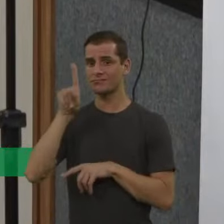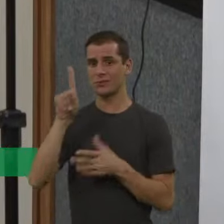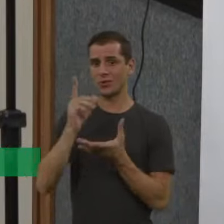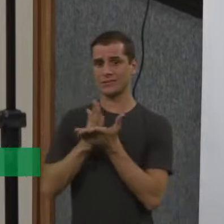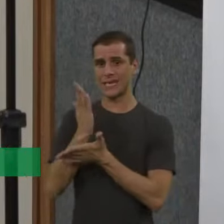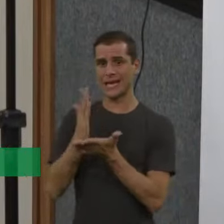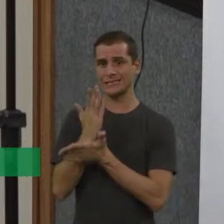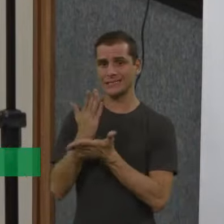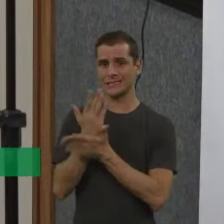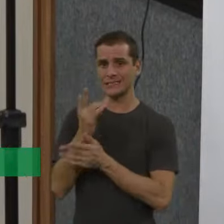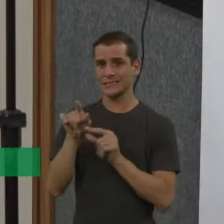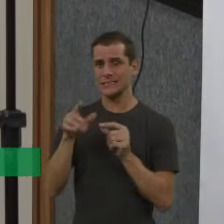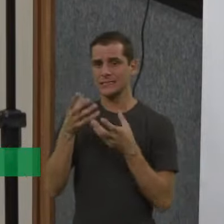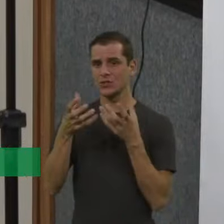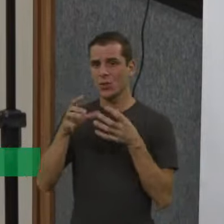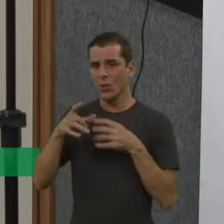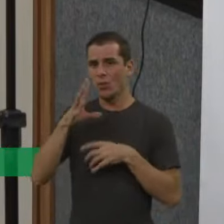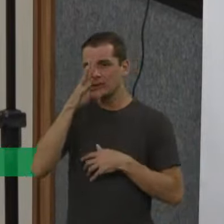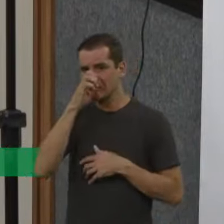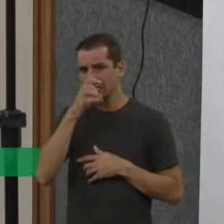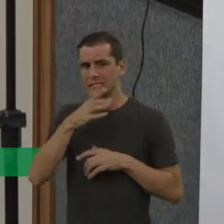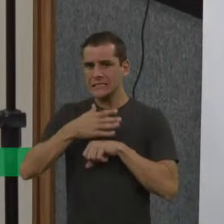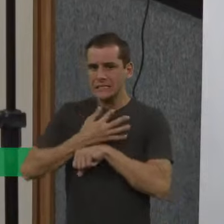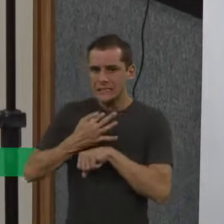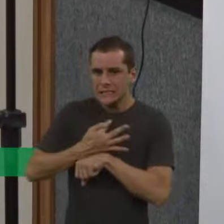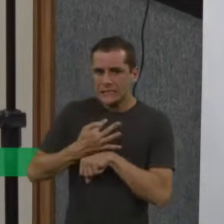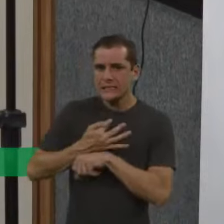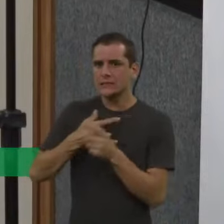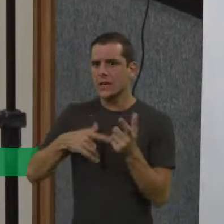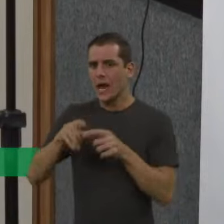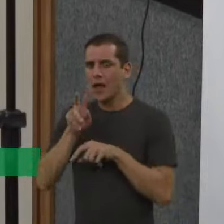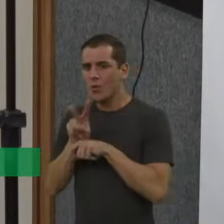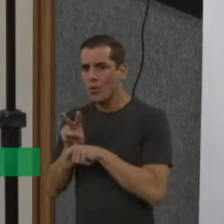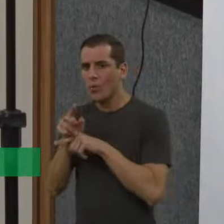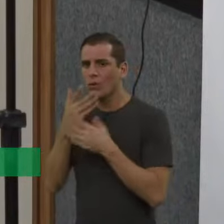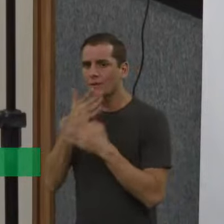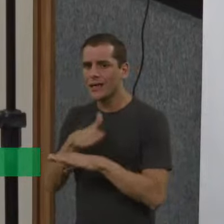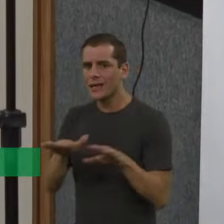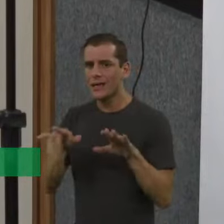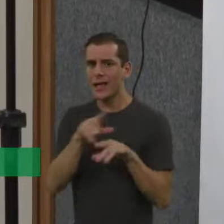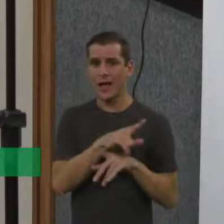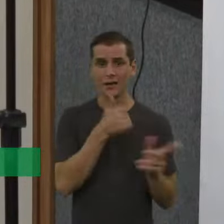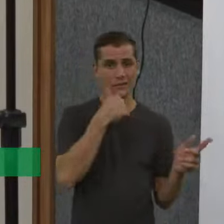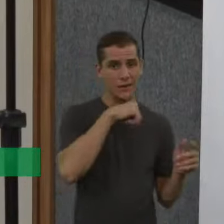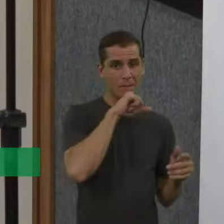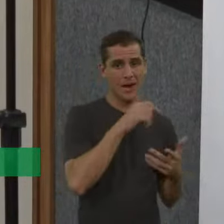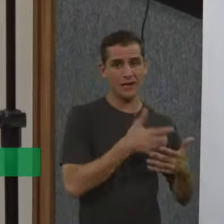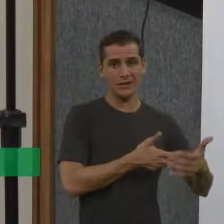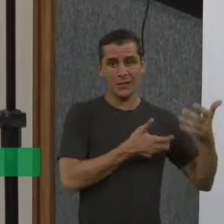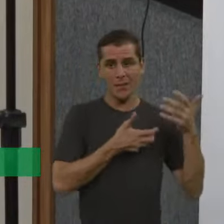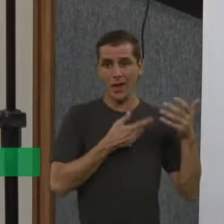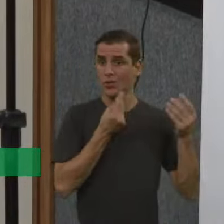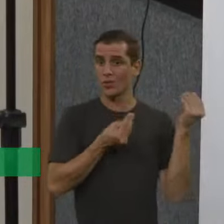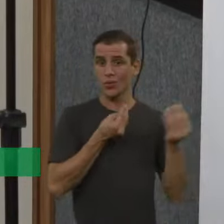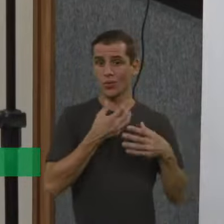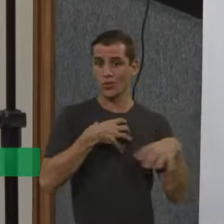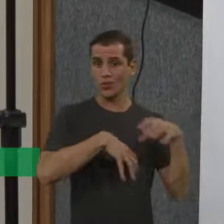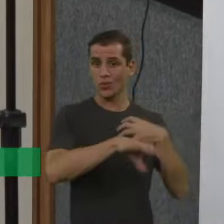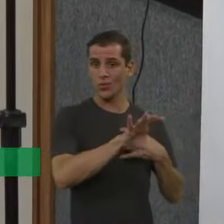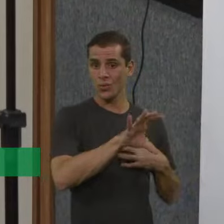tranco que é cuidar de uma criança com fibrose cística. E as mães também, e aqui eu me coloco no lugar de mãe, a gente